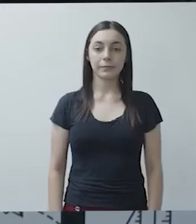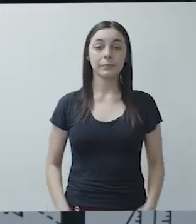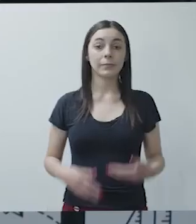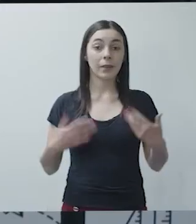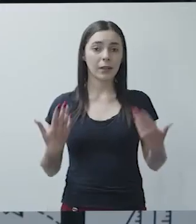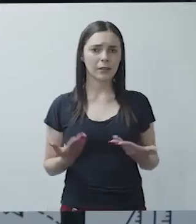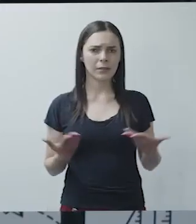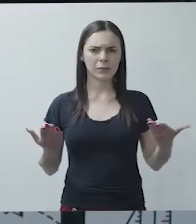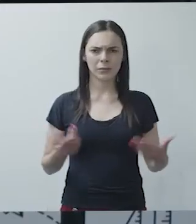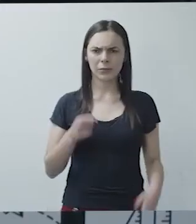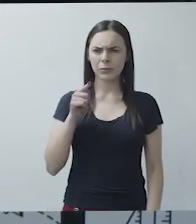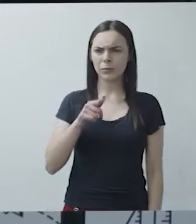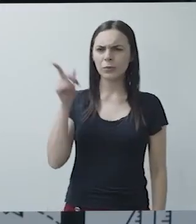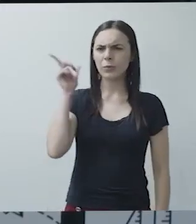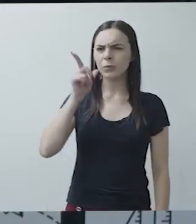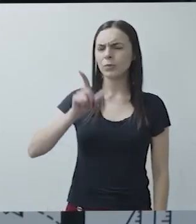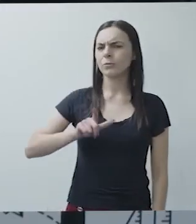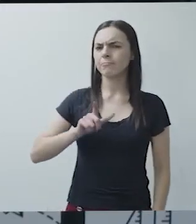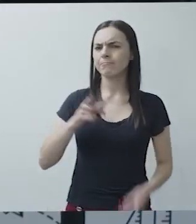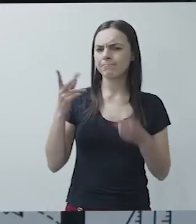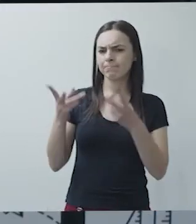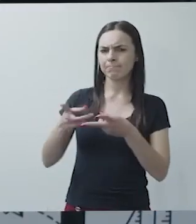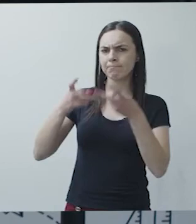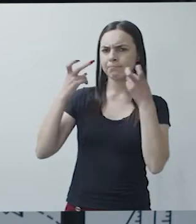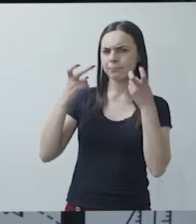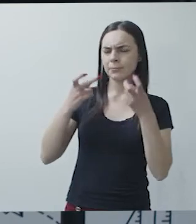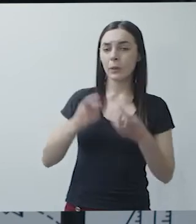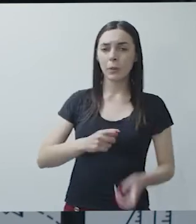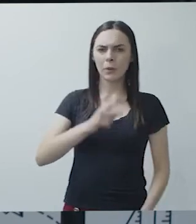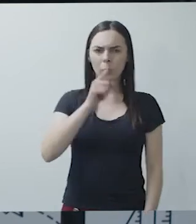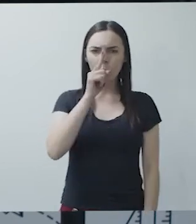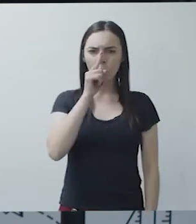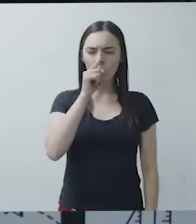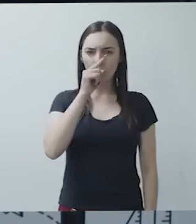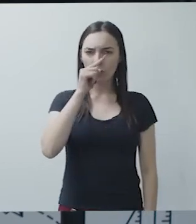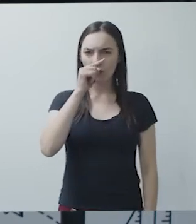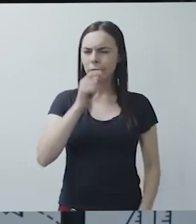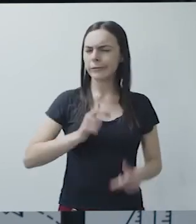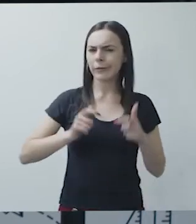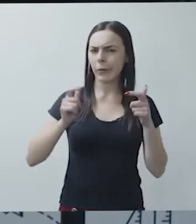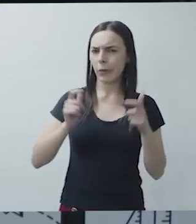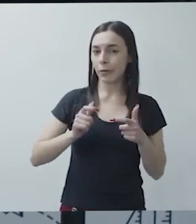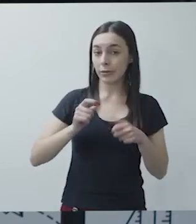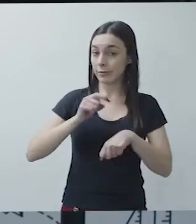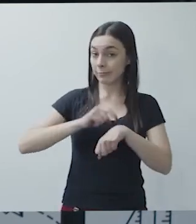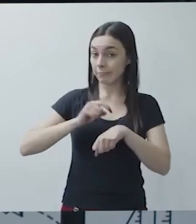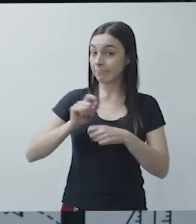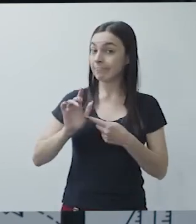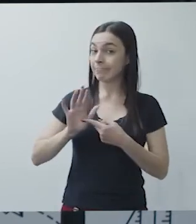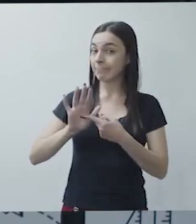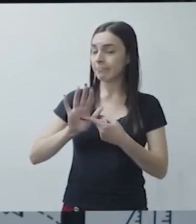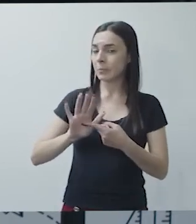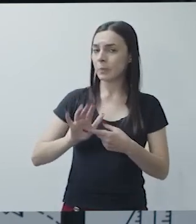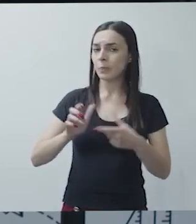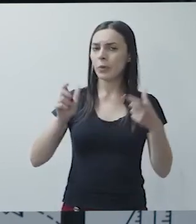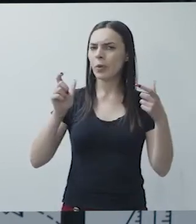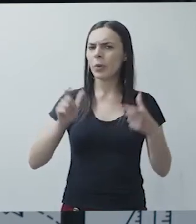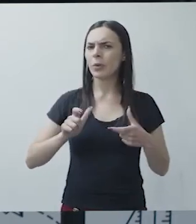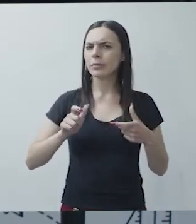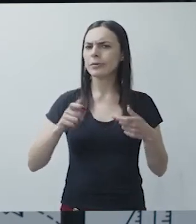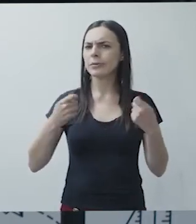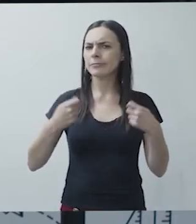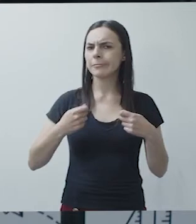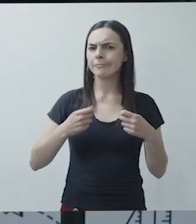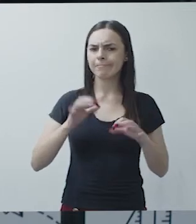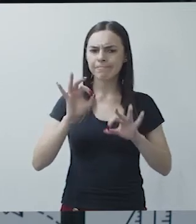Então, você conseguiu identificar onde o ponteiro pequeno, né, que indica as horas, onde que ele deve ficar aqui